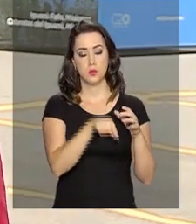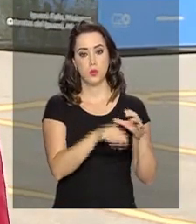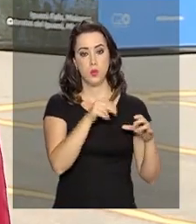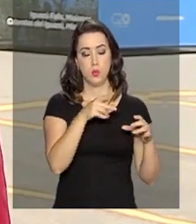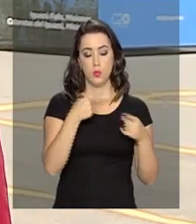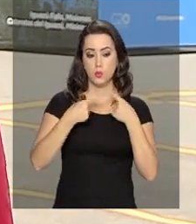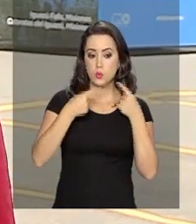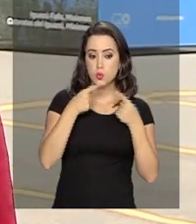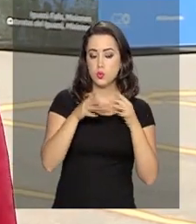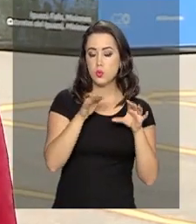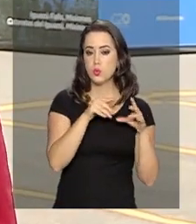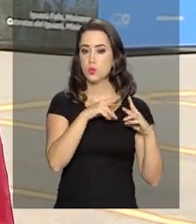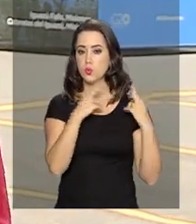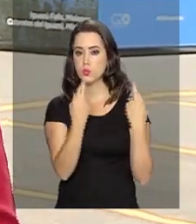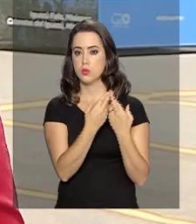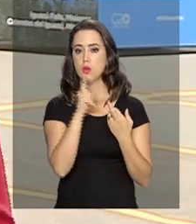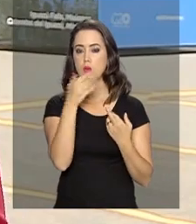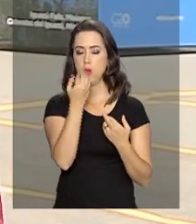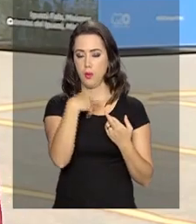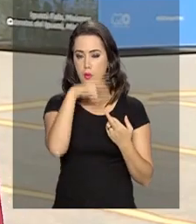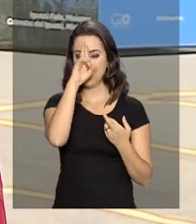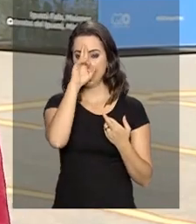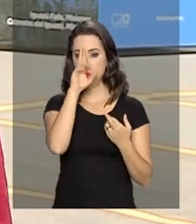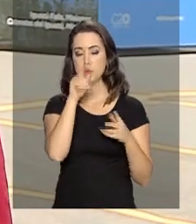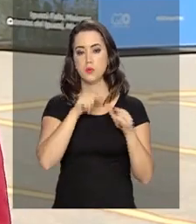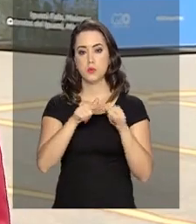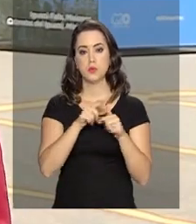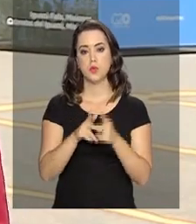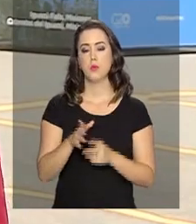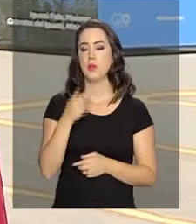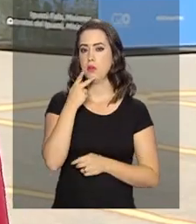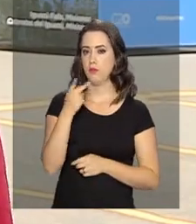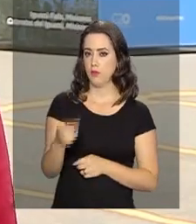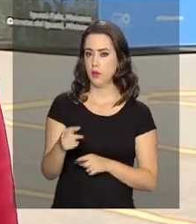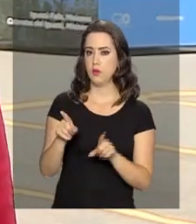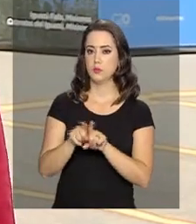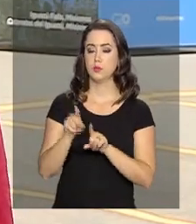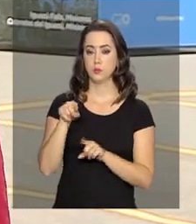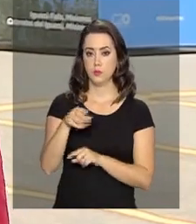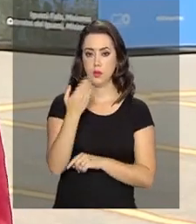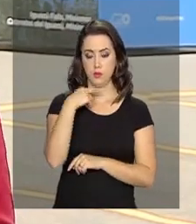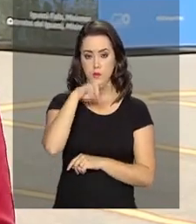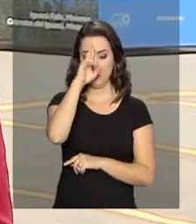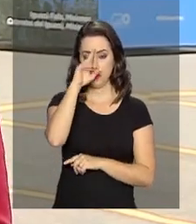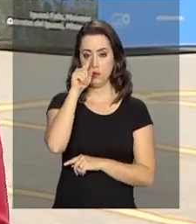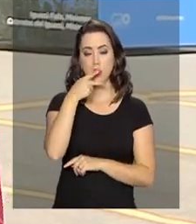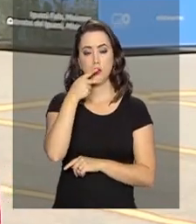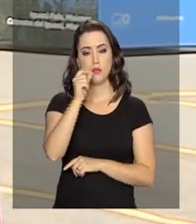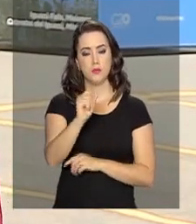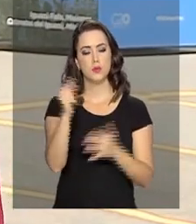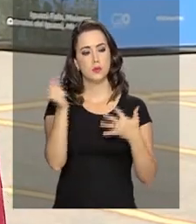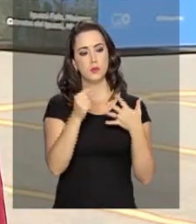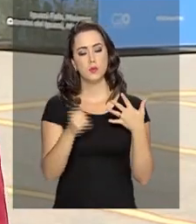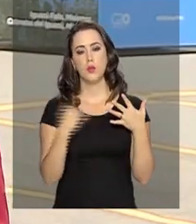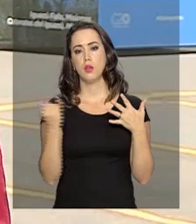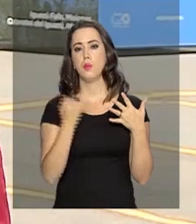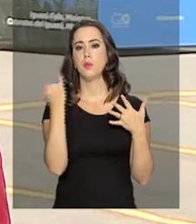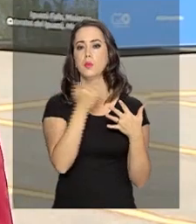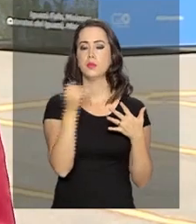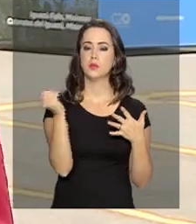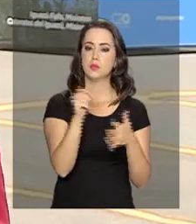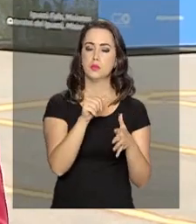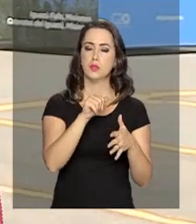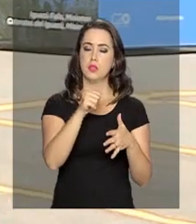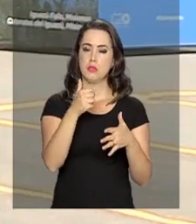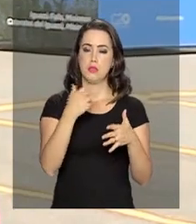é um almoço de trabalho. Michel Temer discursou durante esse almoço e destacou a importância das